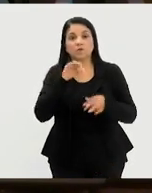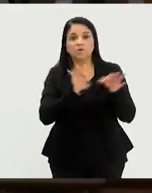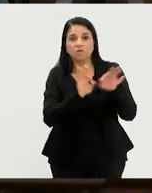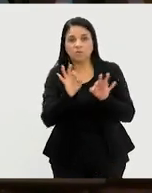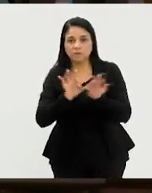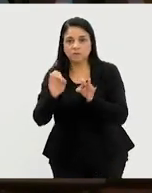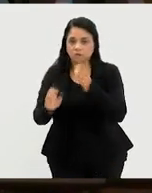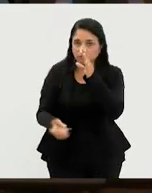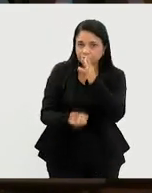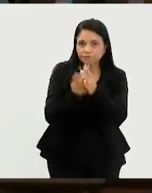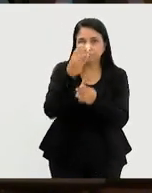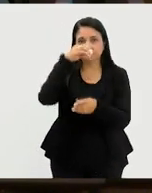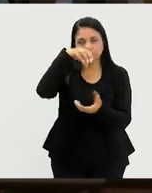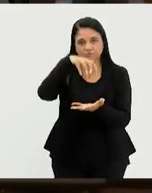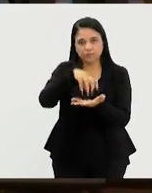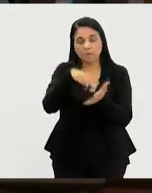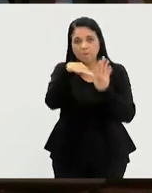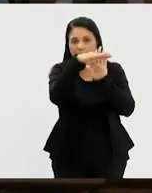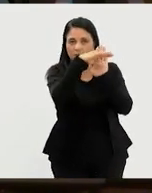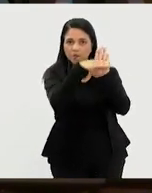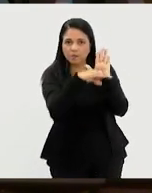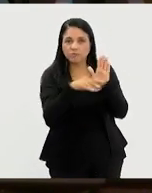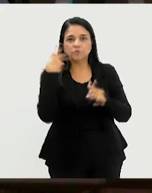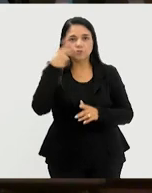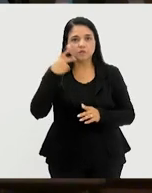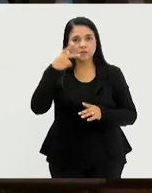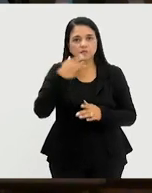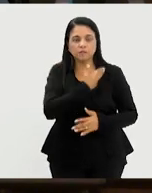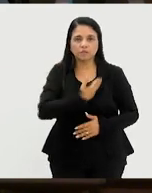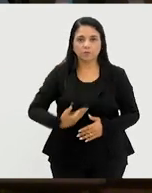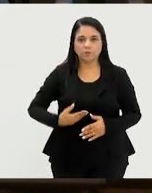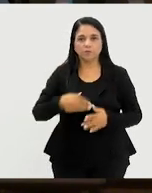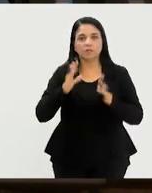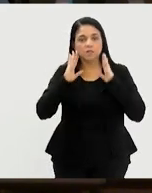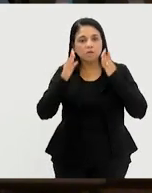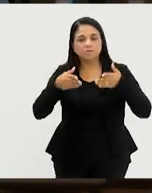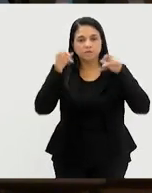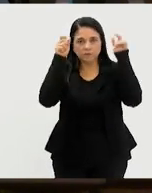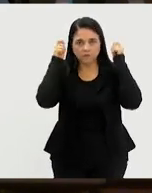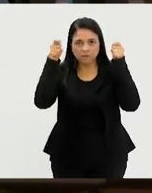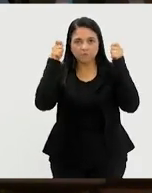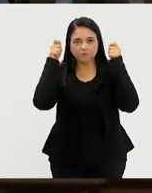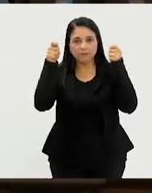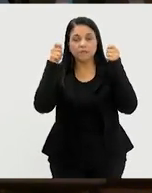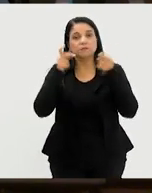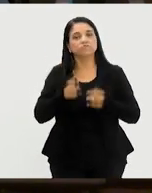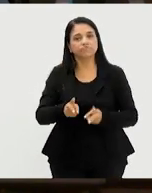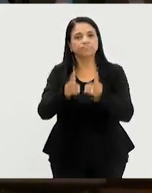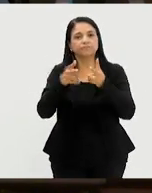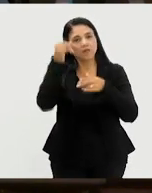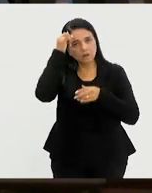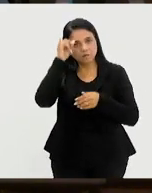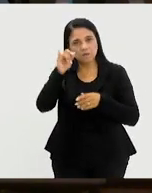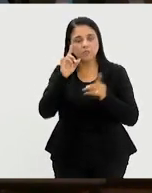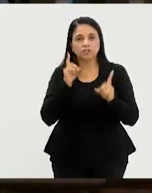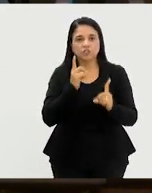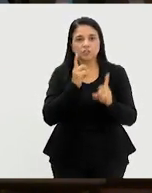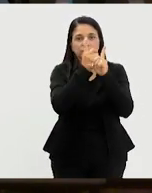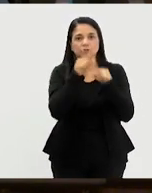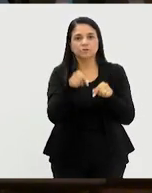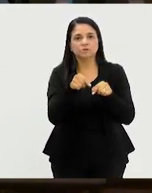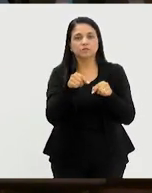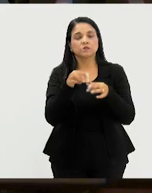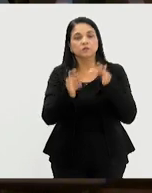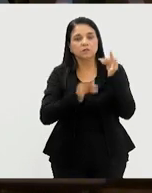implantação de programa e políticas públicas destinad às campanhas permanentes de prevenção diagnóstico e tratamento da